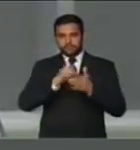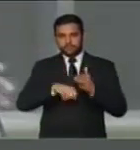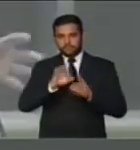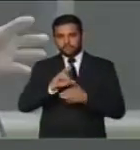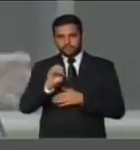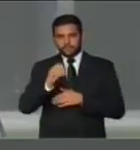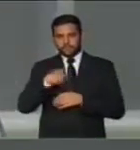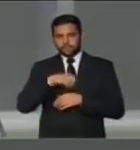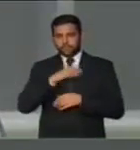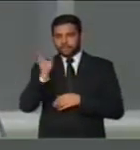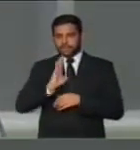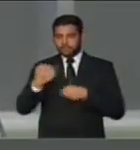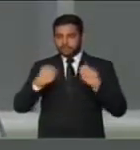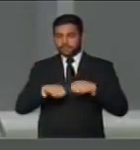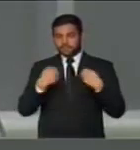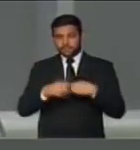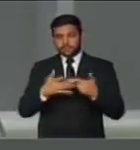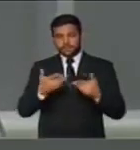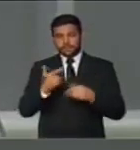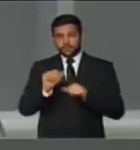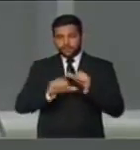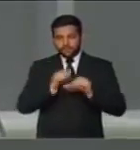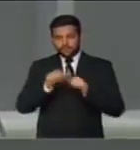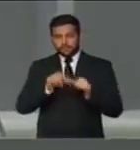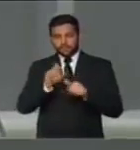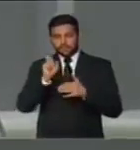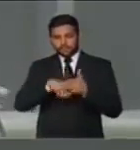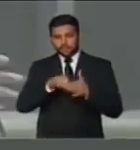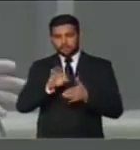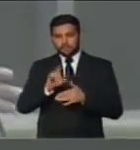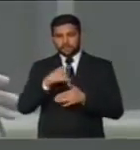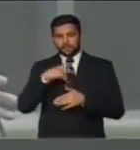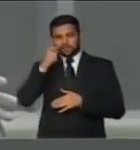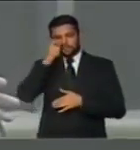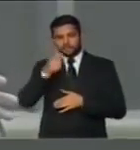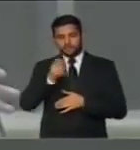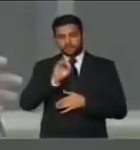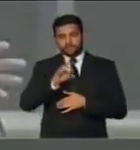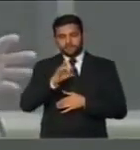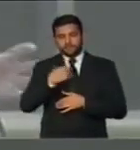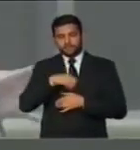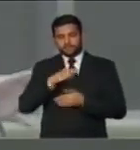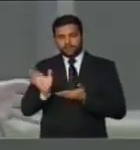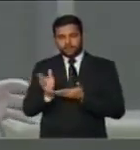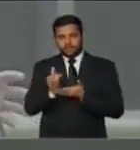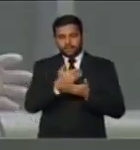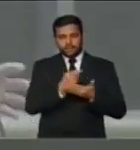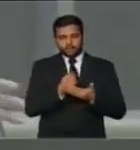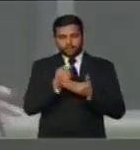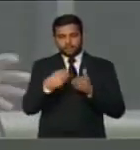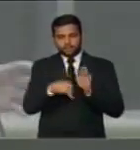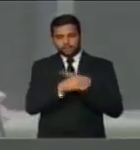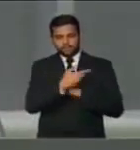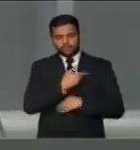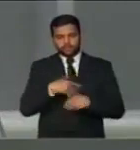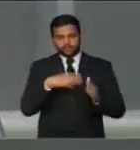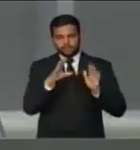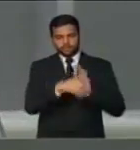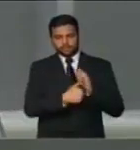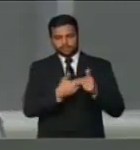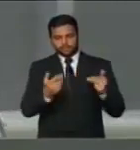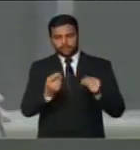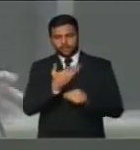tributária que o país merece. Não uma reforma tributária que visa somente arrecadar dinheiro para um governo corrupto,